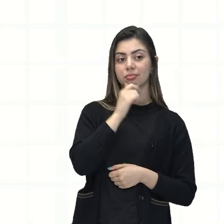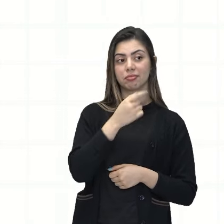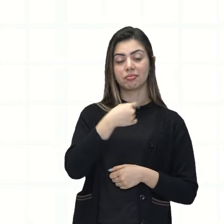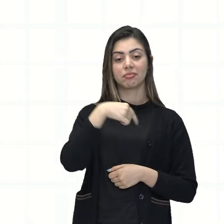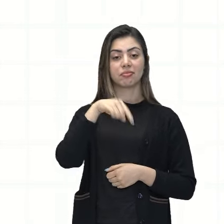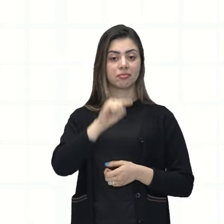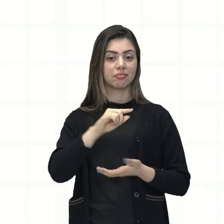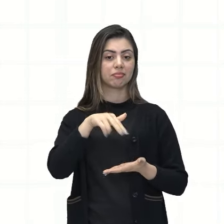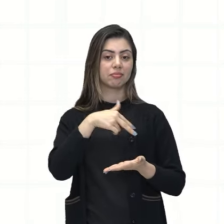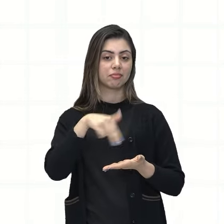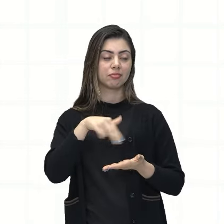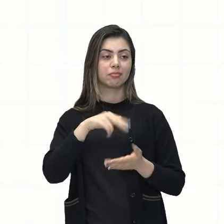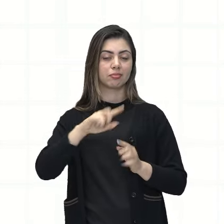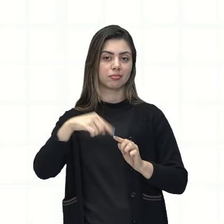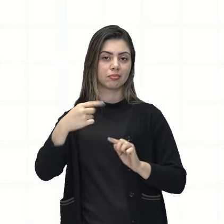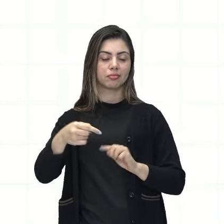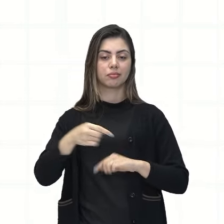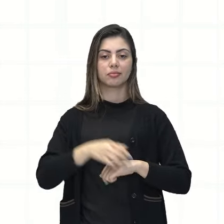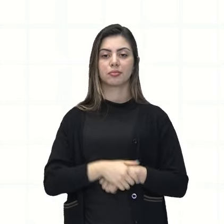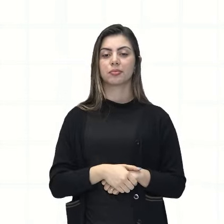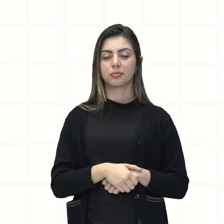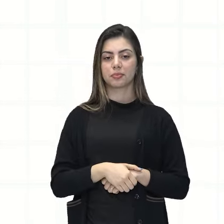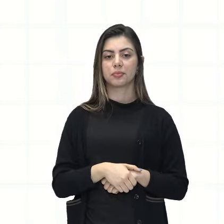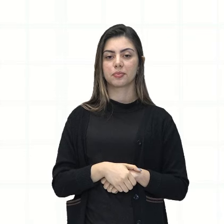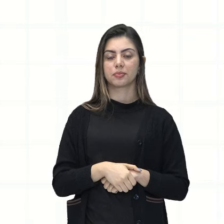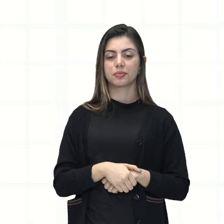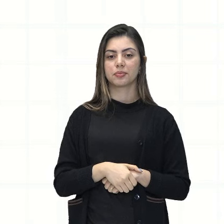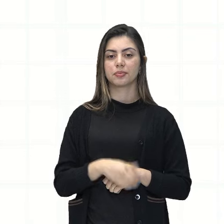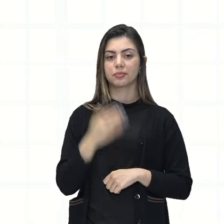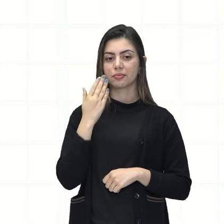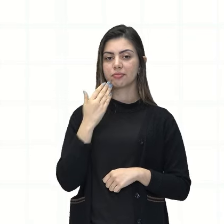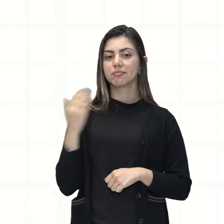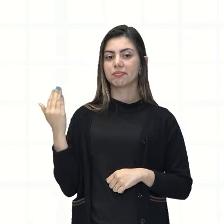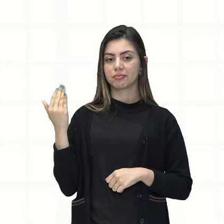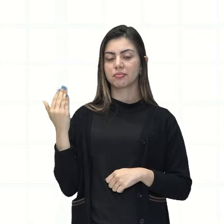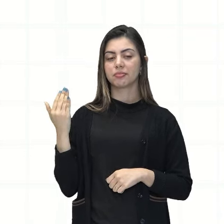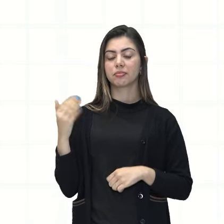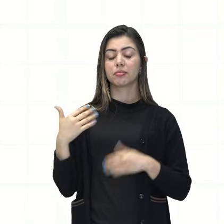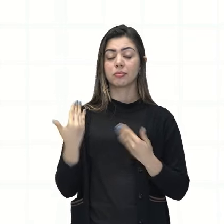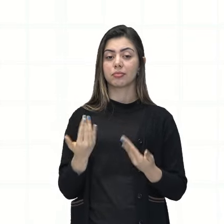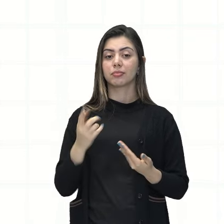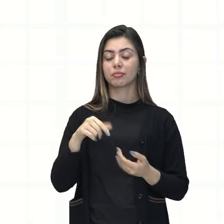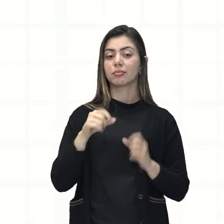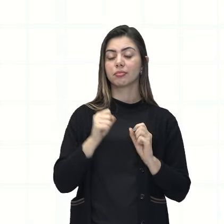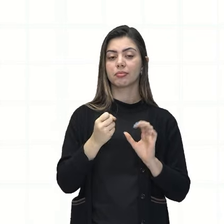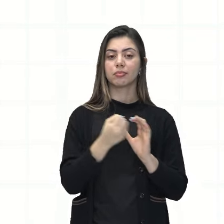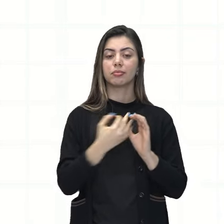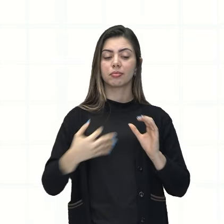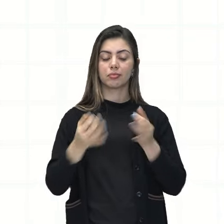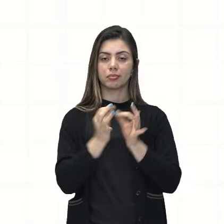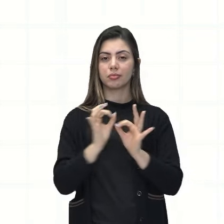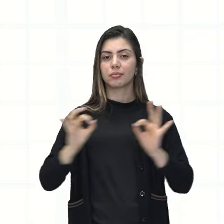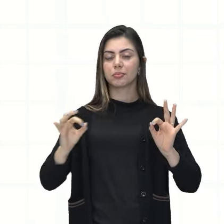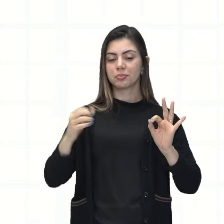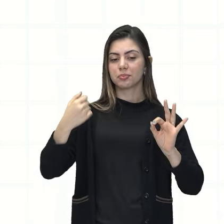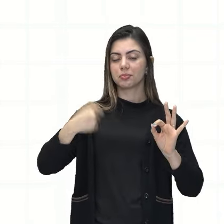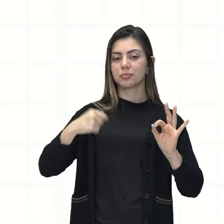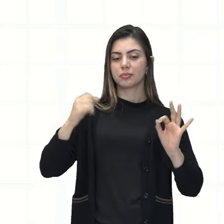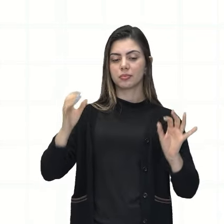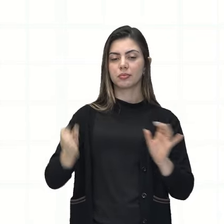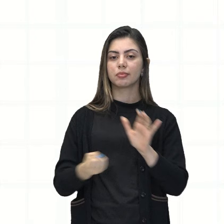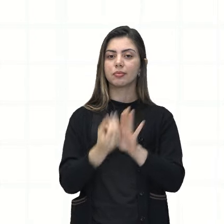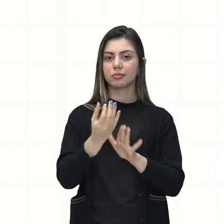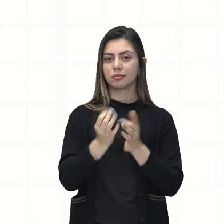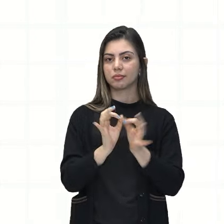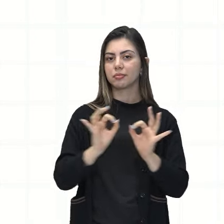Ela vai dançar mais tarde. She's going to dance later. Então, esses são os elementos que eu preciso para formar a